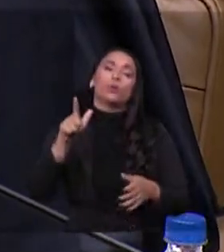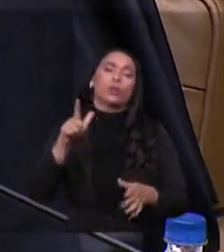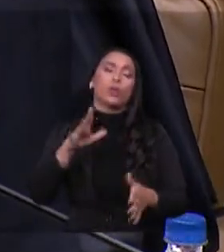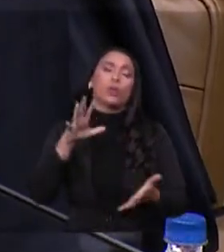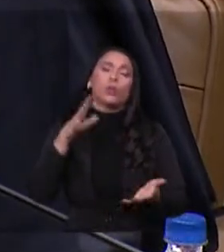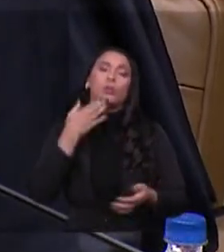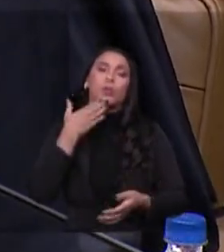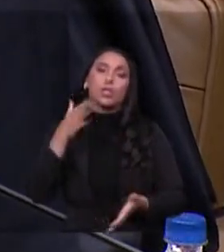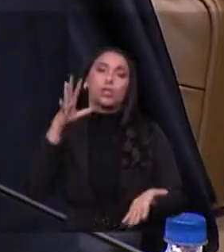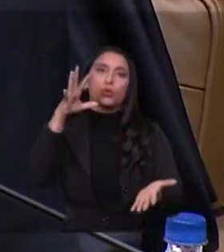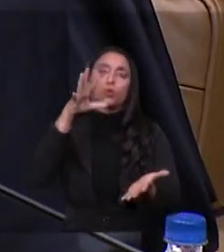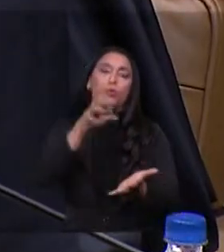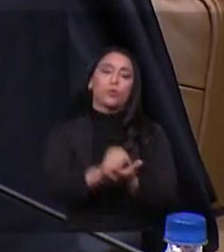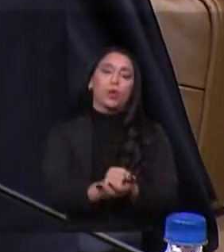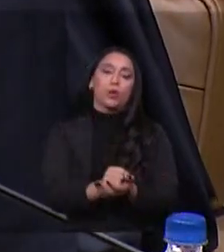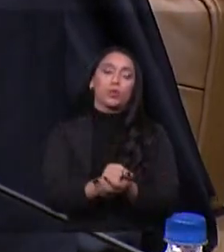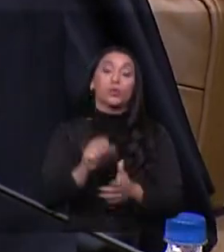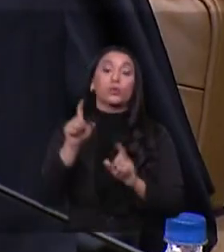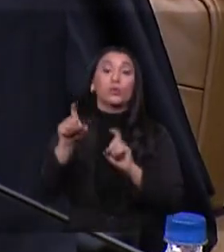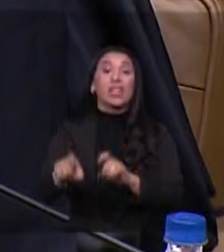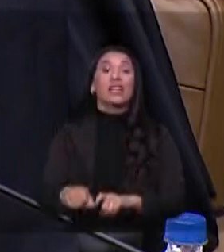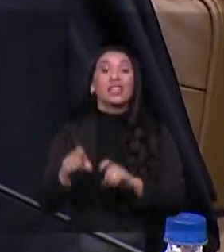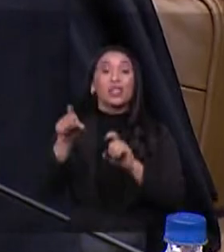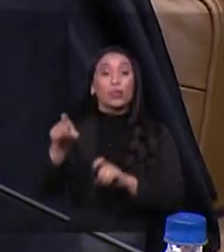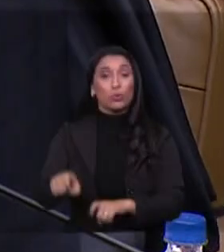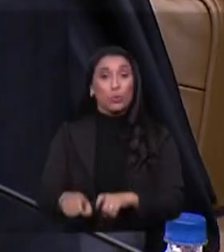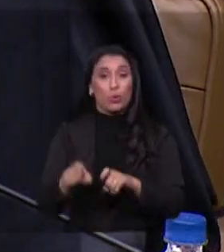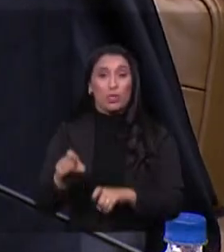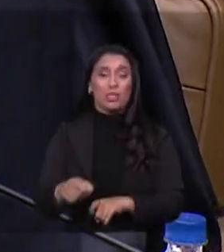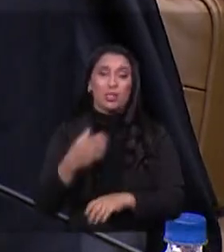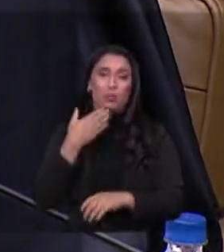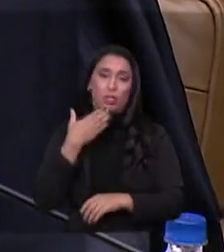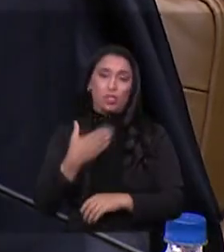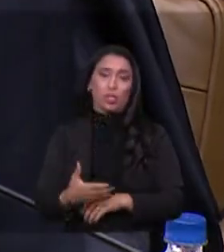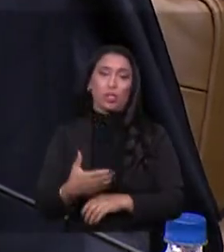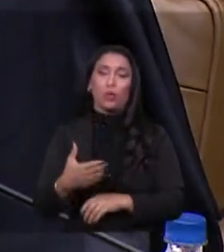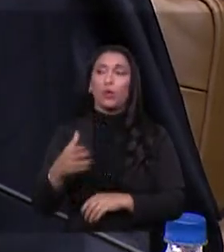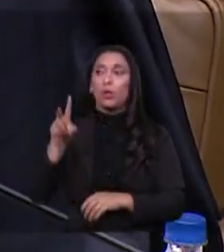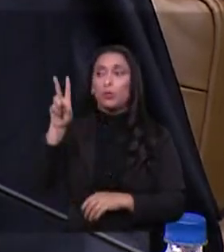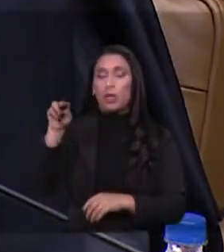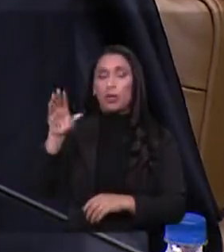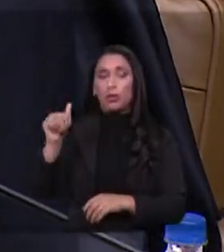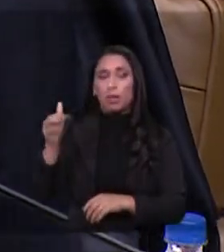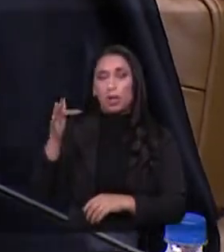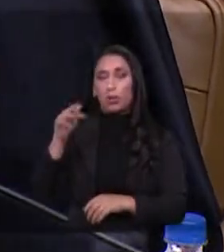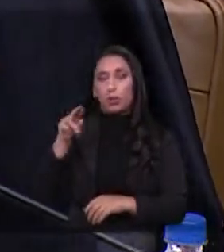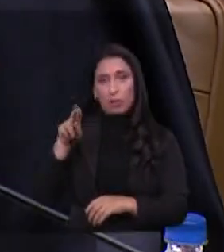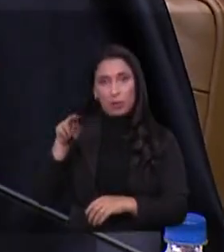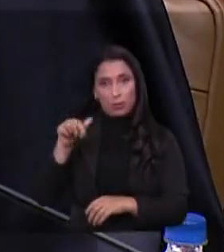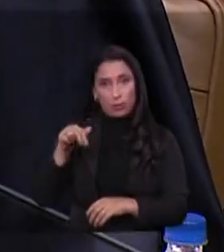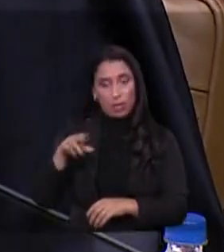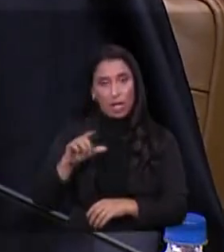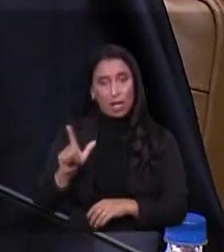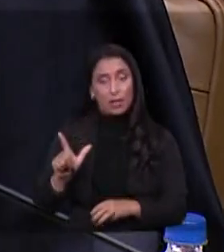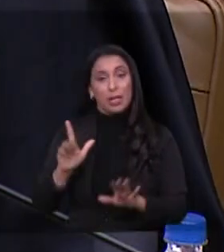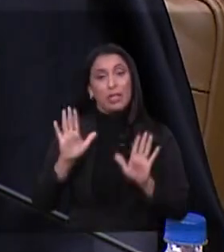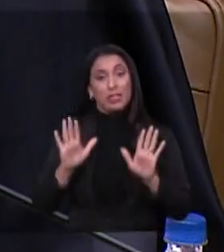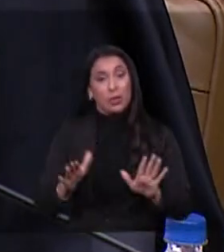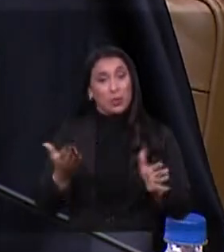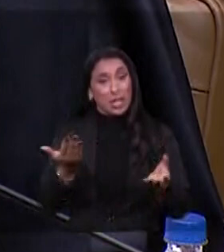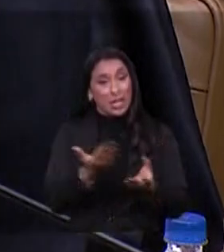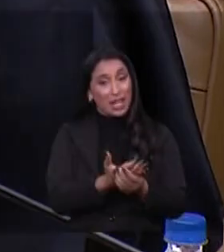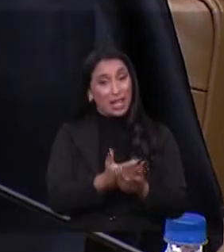posse proposta pelos agricultores em face da União e da FUNAI. Portanto, neste